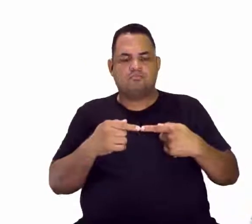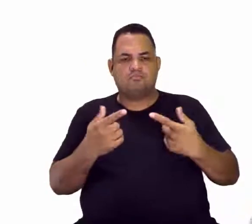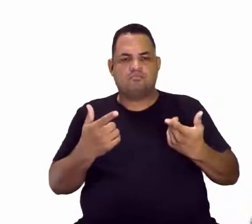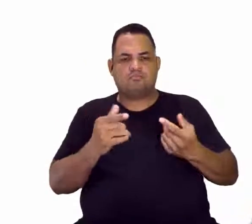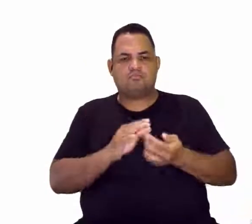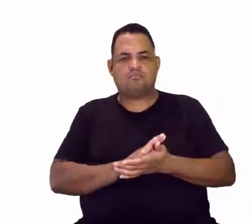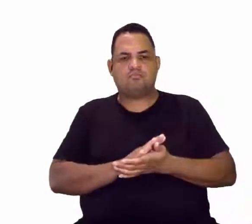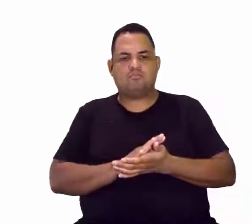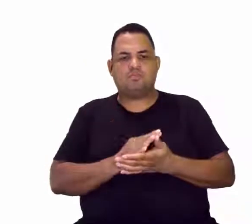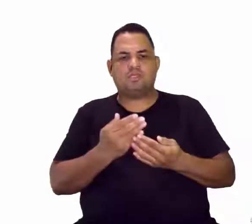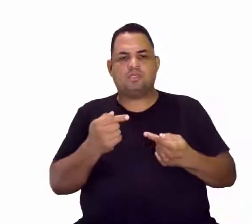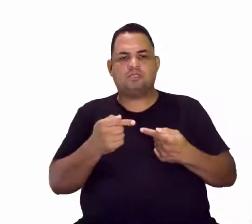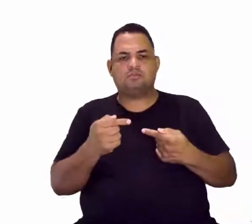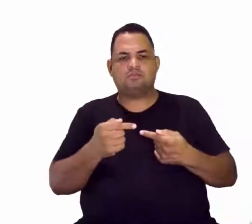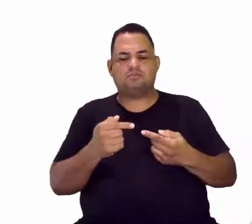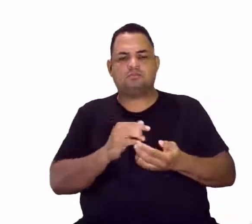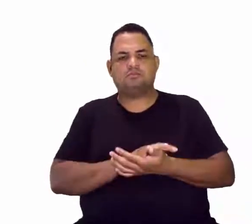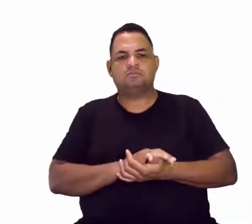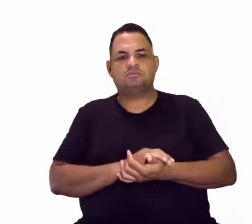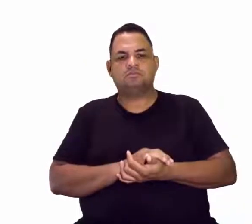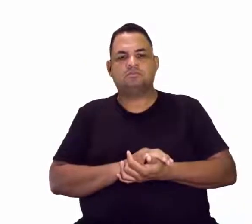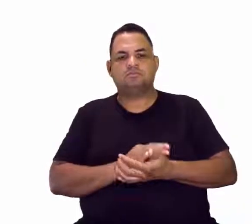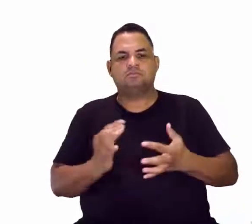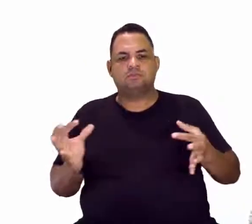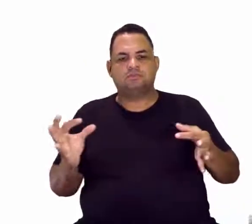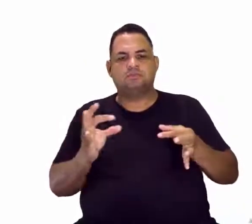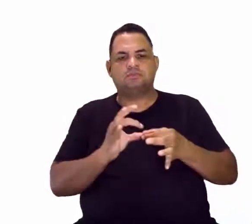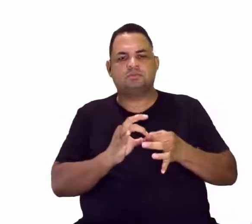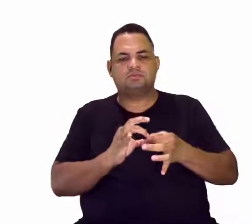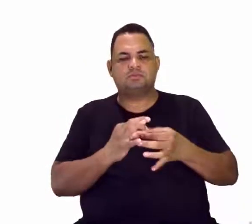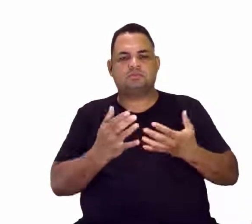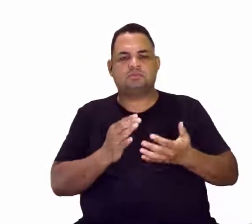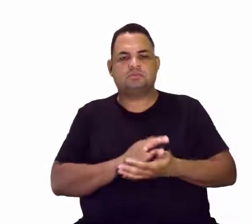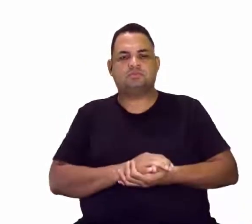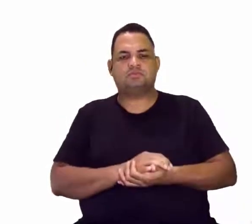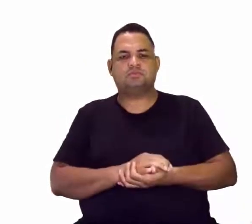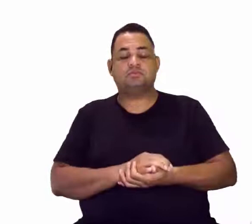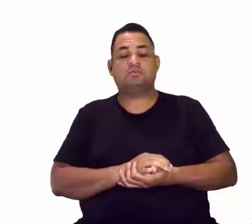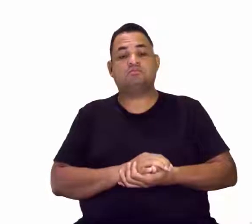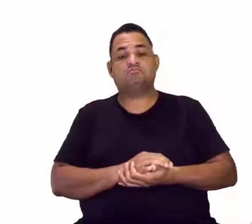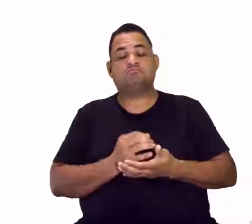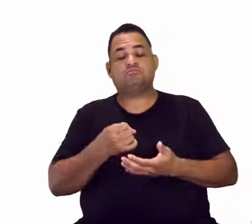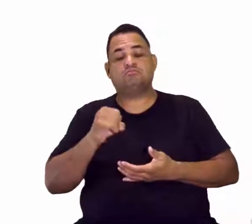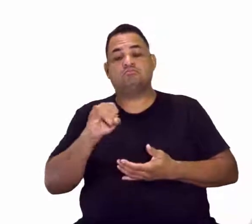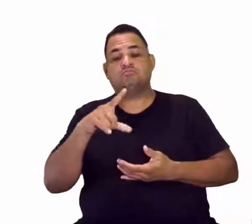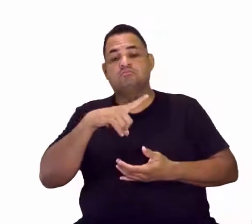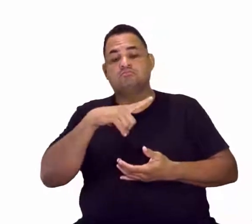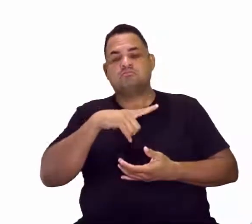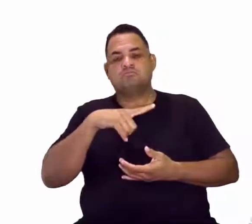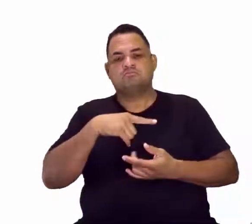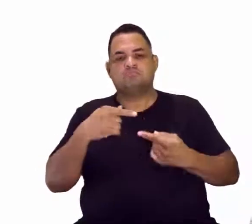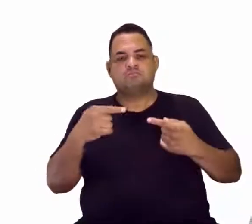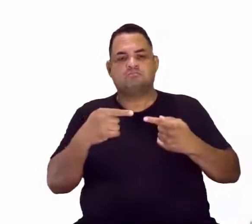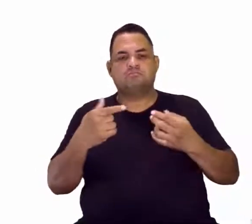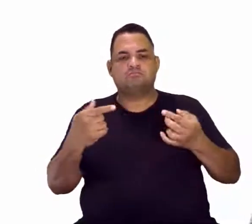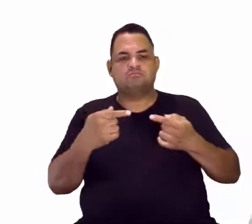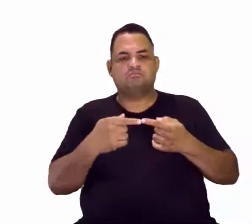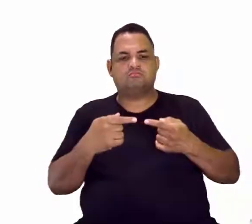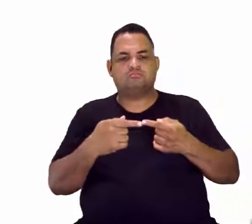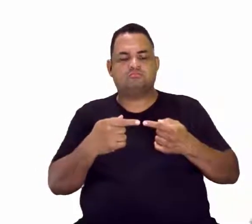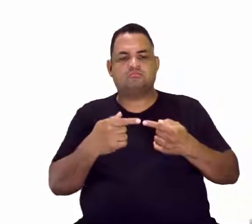desse ácido. E aí ele é considerado ionizável. Se ele tivesse ligado diretamente